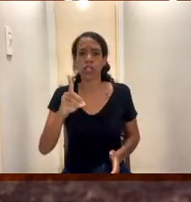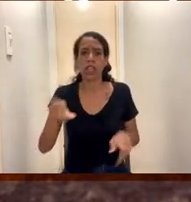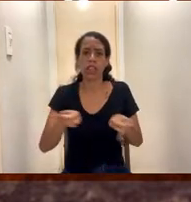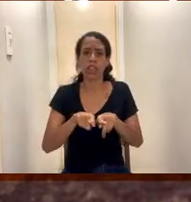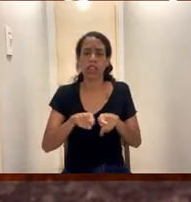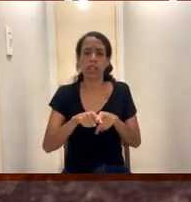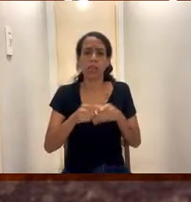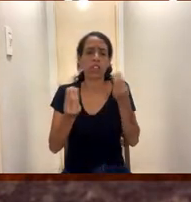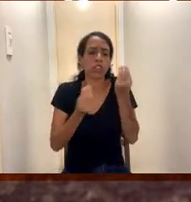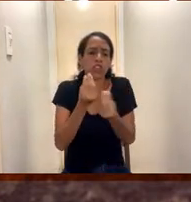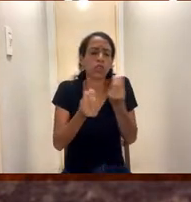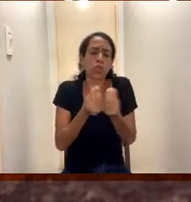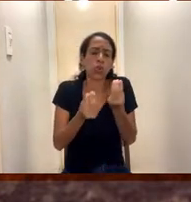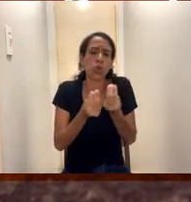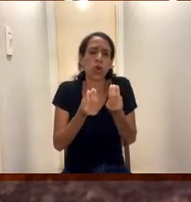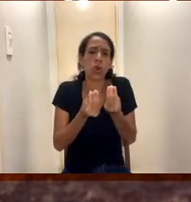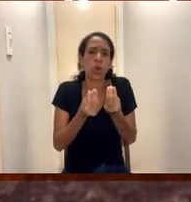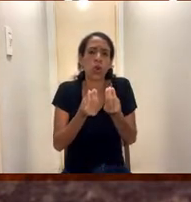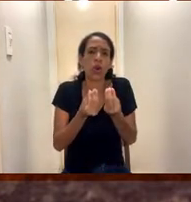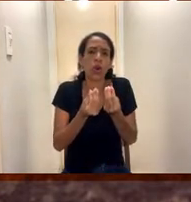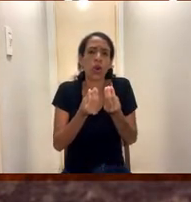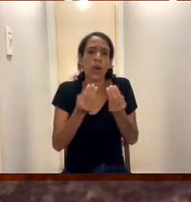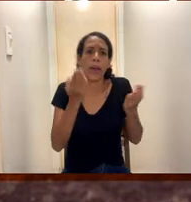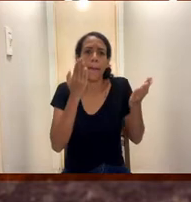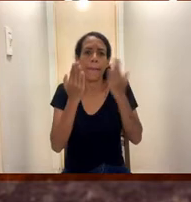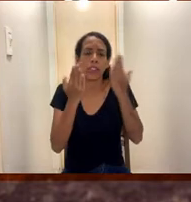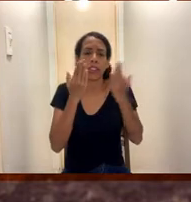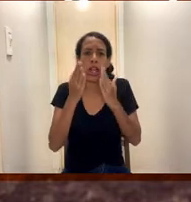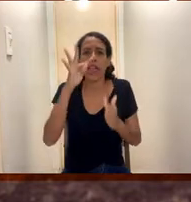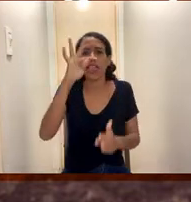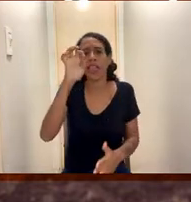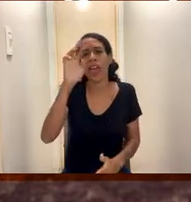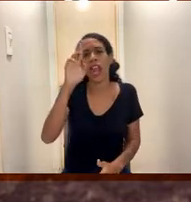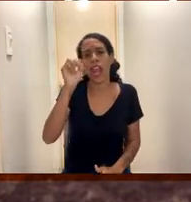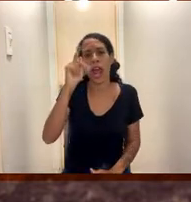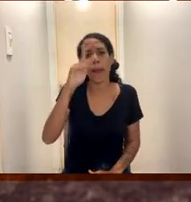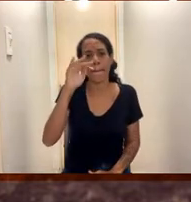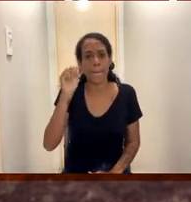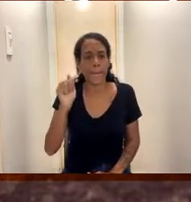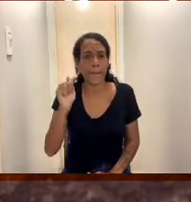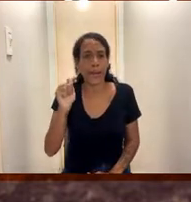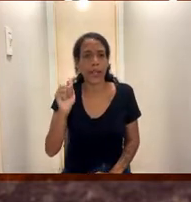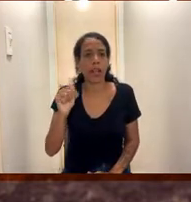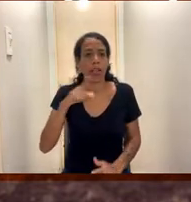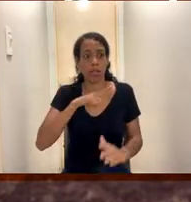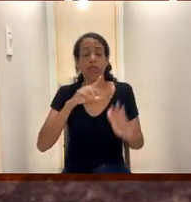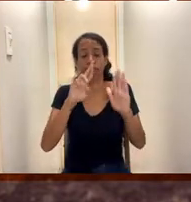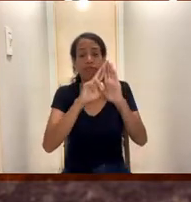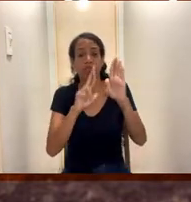o exercício da psicoterapia por psicólogas e psicólogos. Essa resolução,